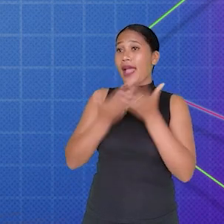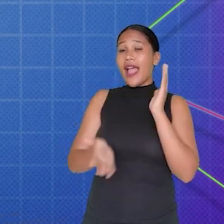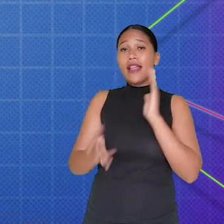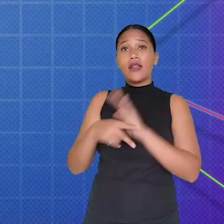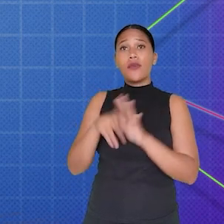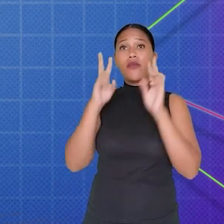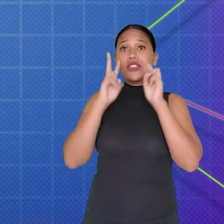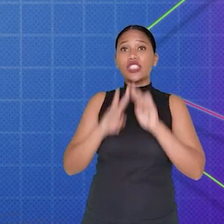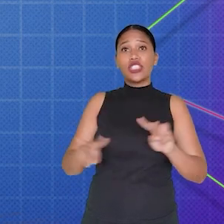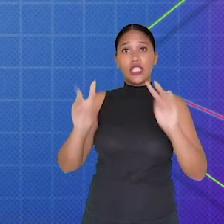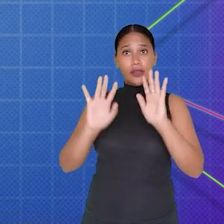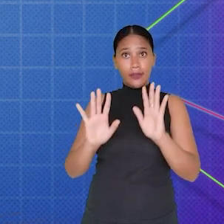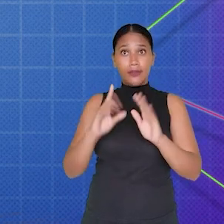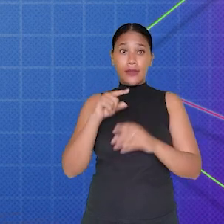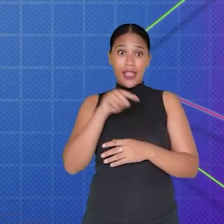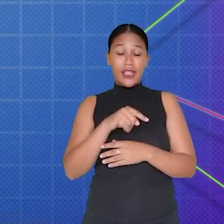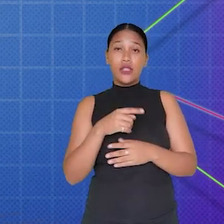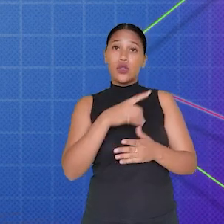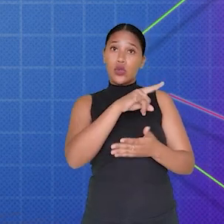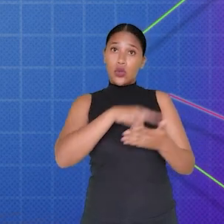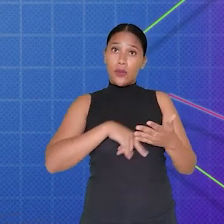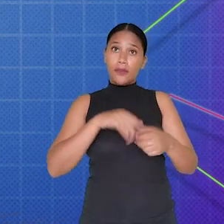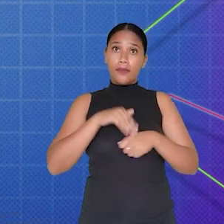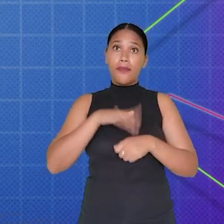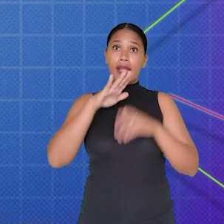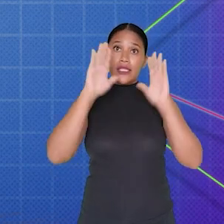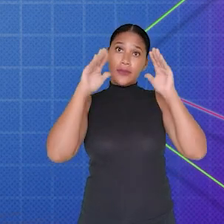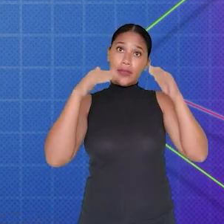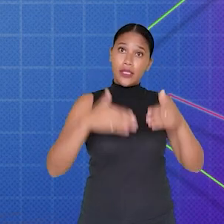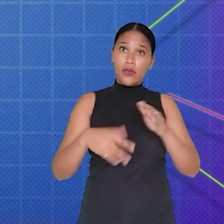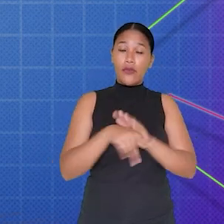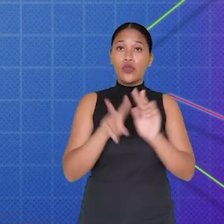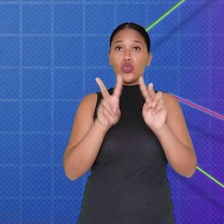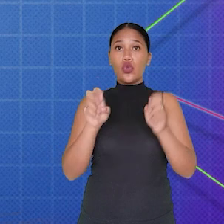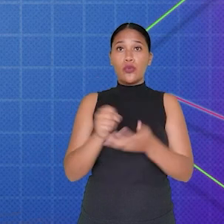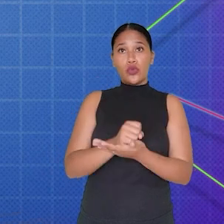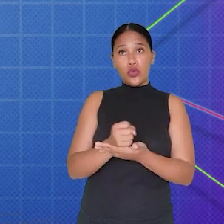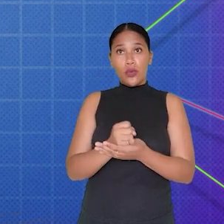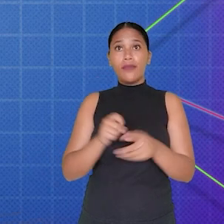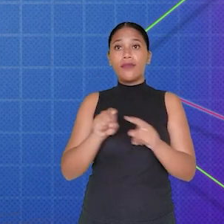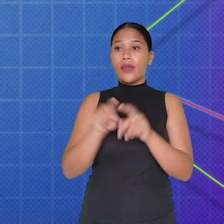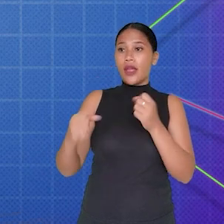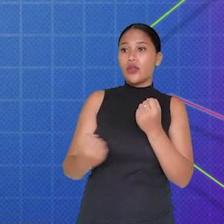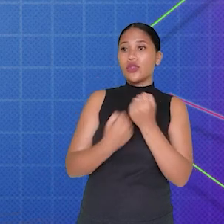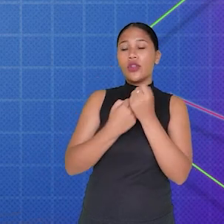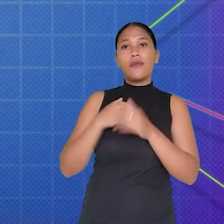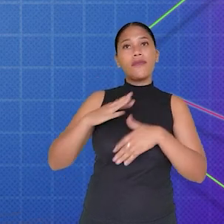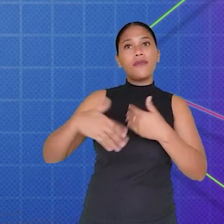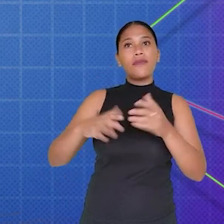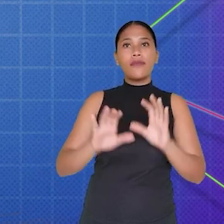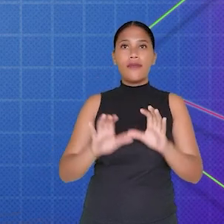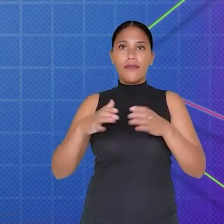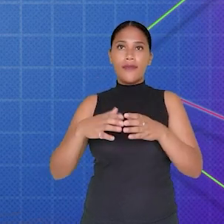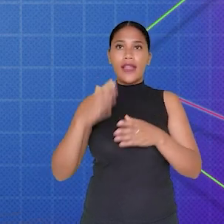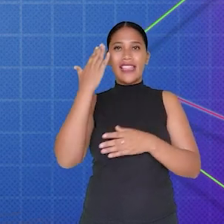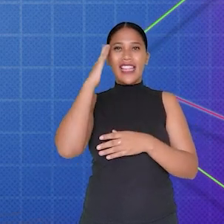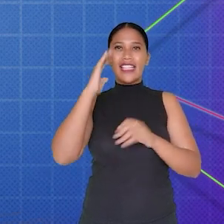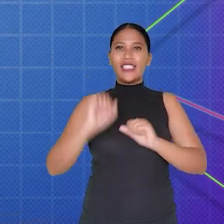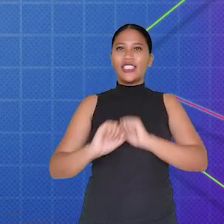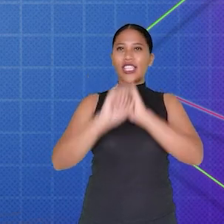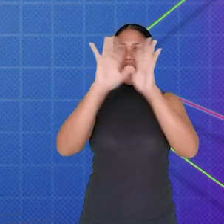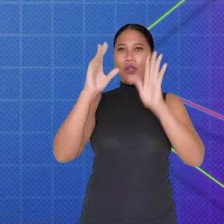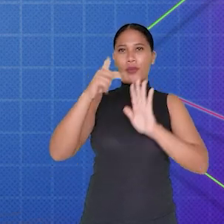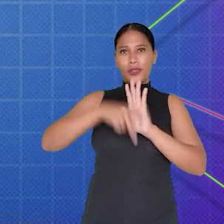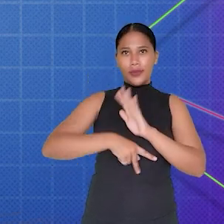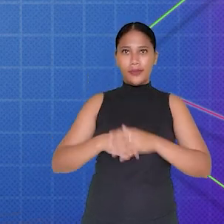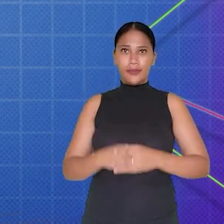mas sem perder a visão geral do jogo. Esse tipo de documento contém seções mais específicas sobre o jogo e é útil para ajudar a equipe de desenvolvimento